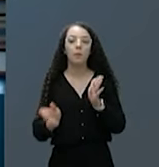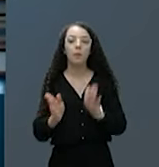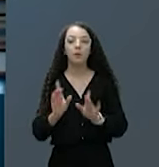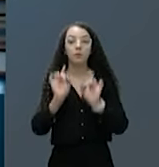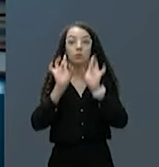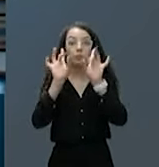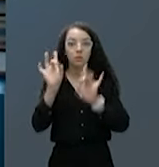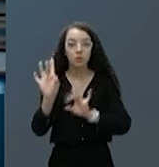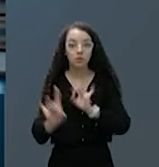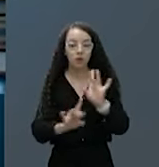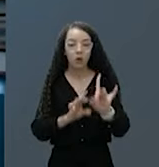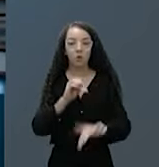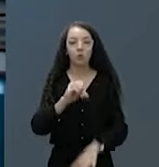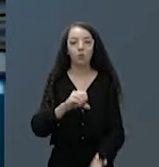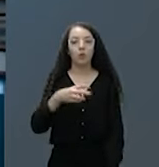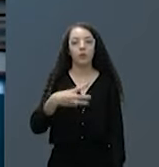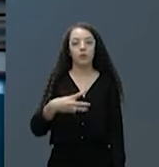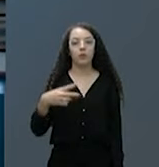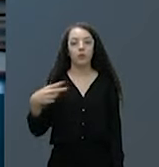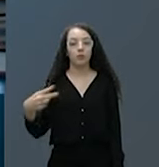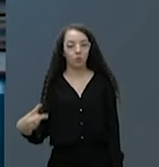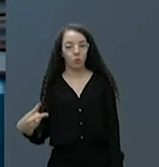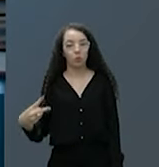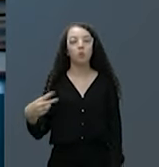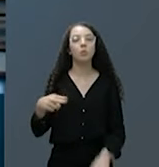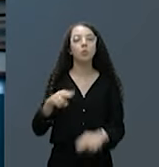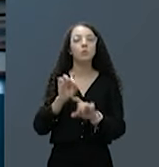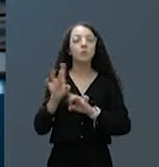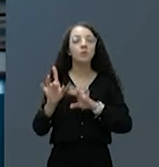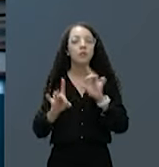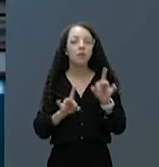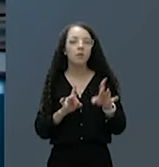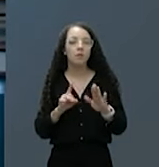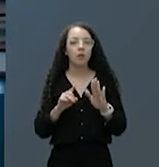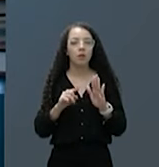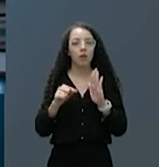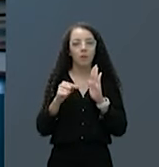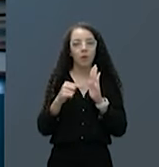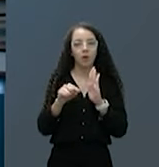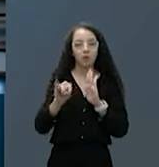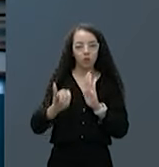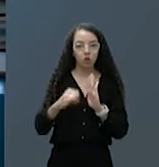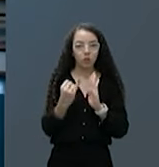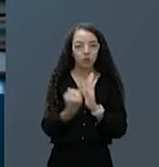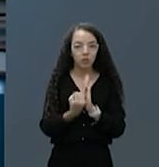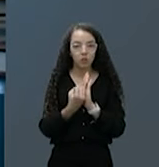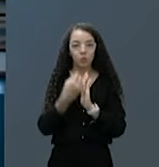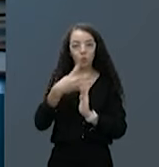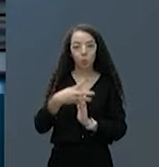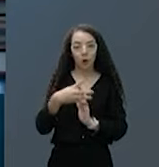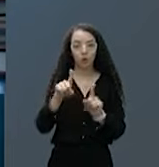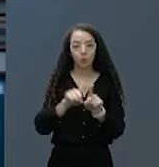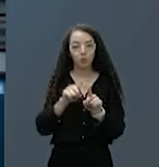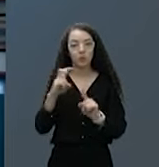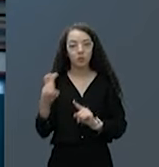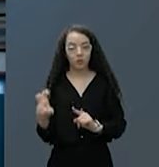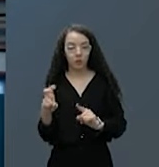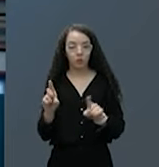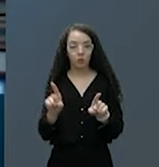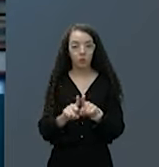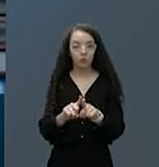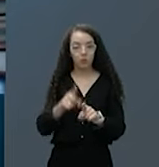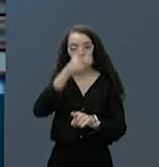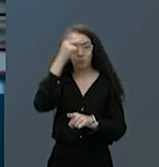932, especificamente no mérito, inciso 4, inciso 5, com precedentes vinculantes. E aqui,